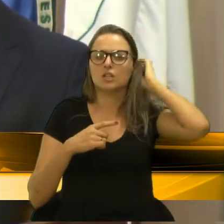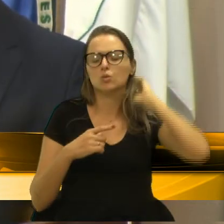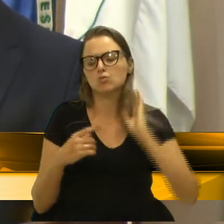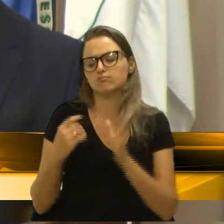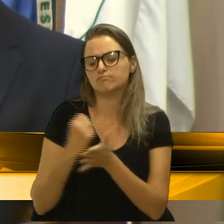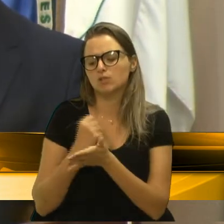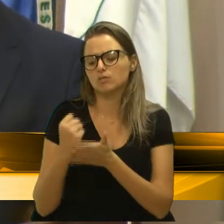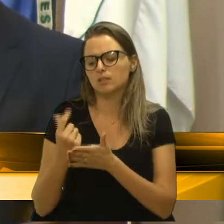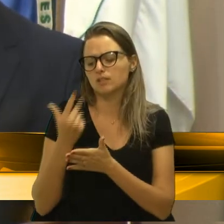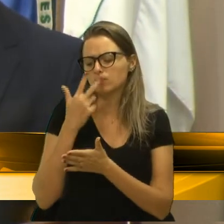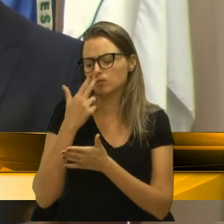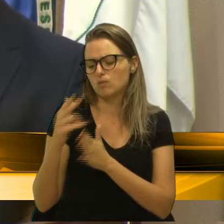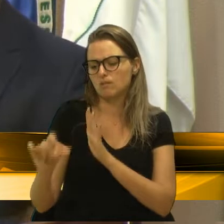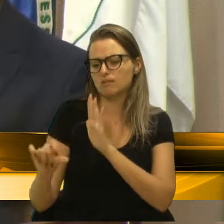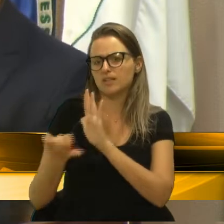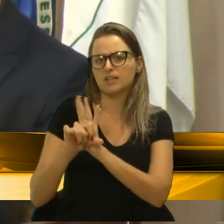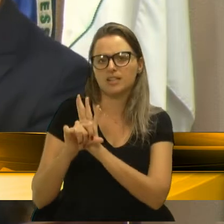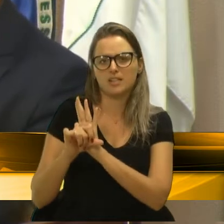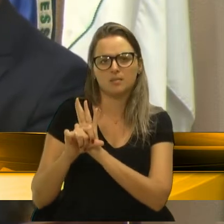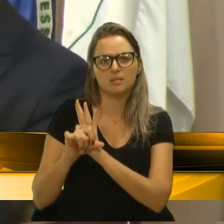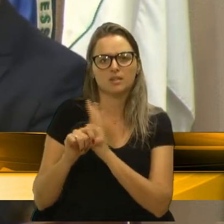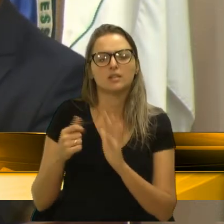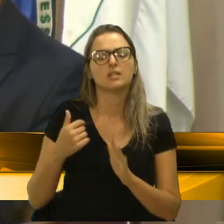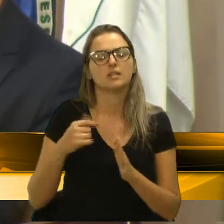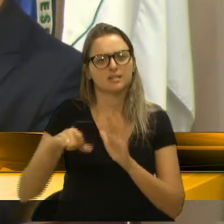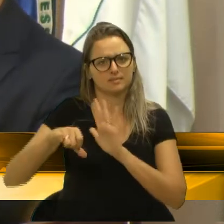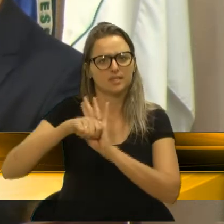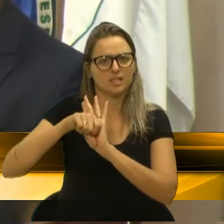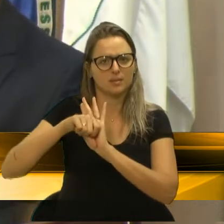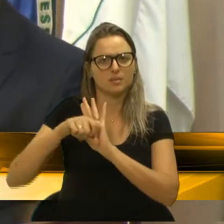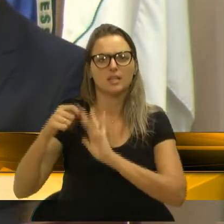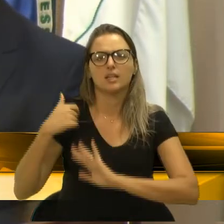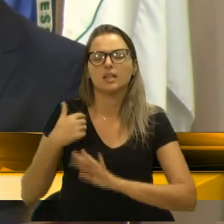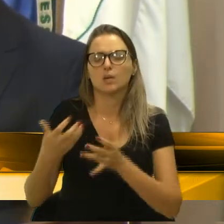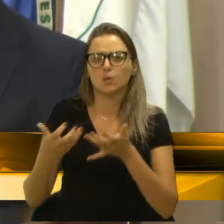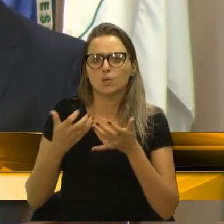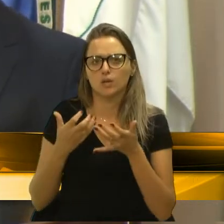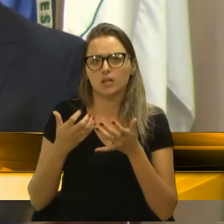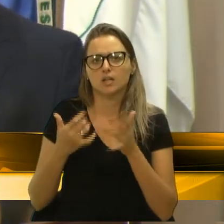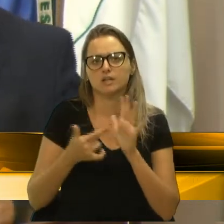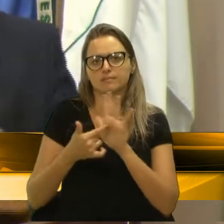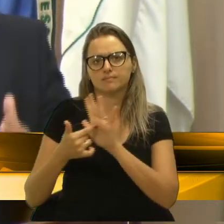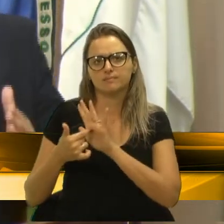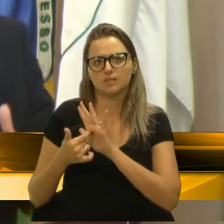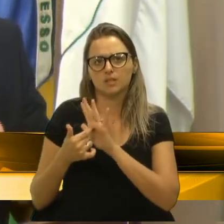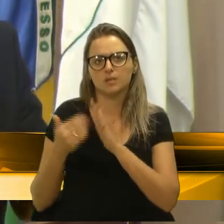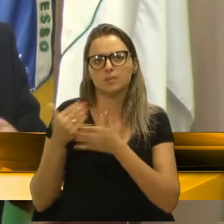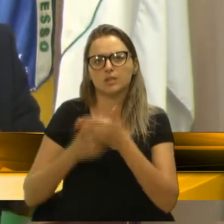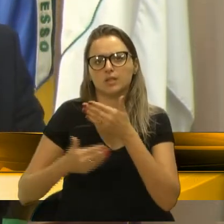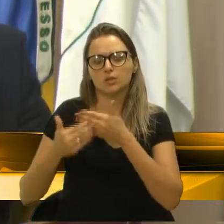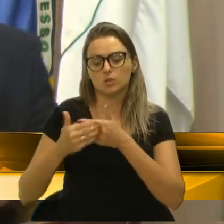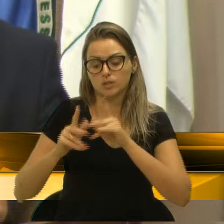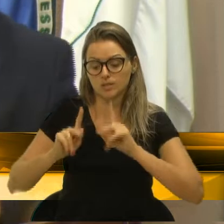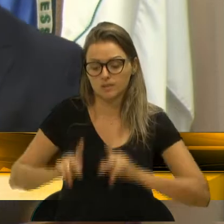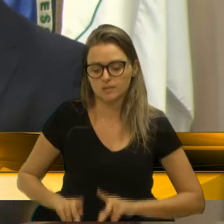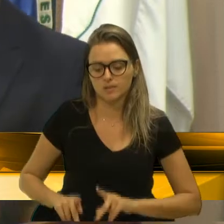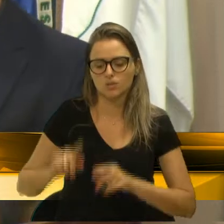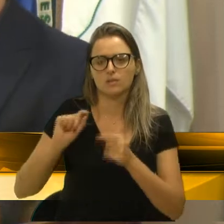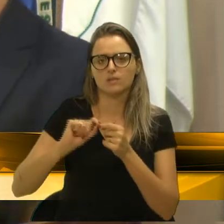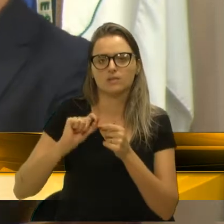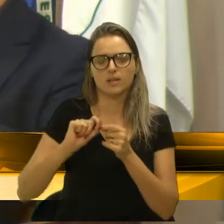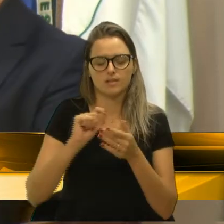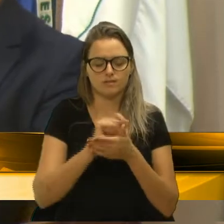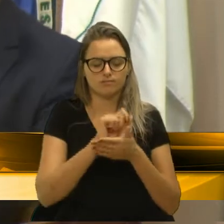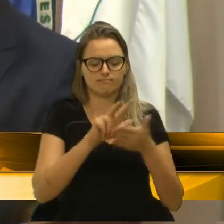criminoso. Então, eu quero deixar isso uma parte, vereador, para que as pessoas façam uma